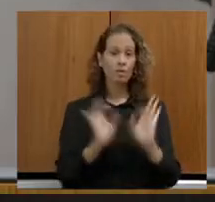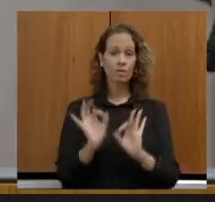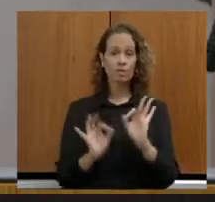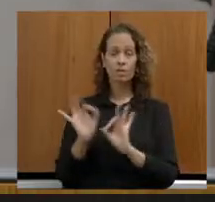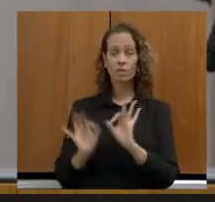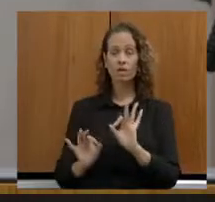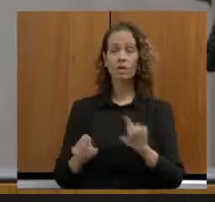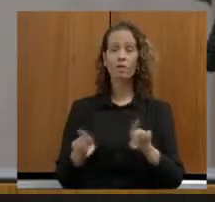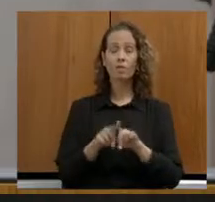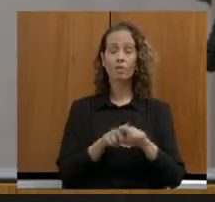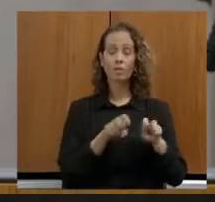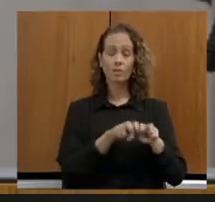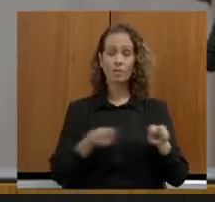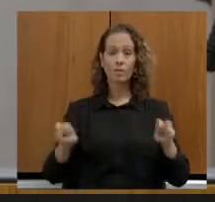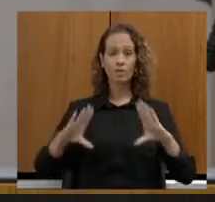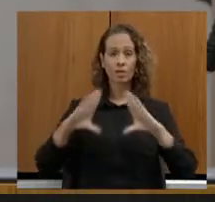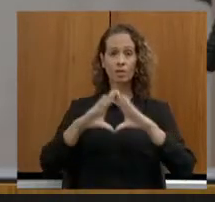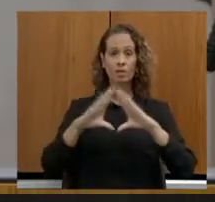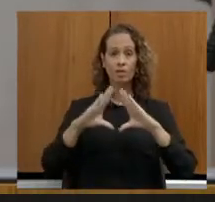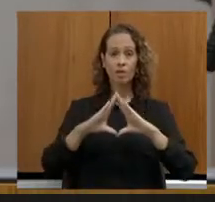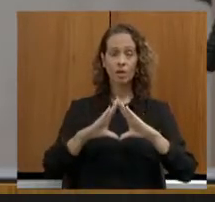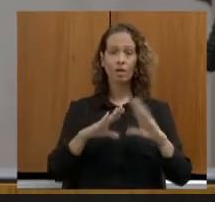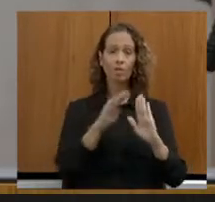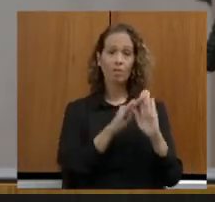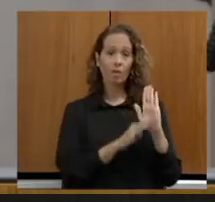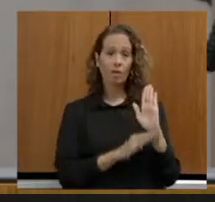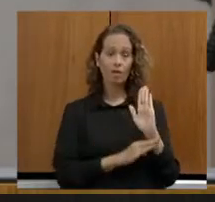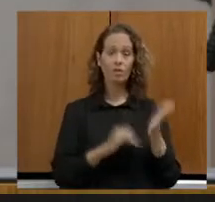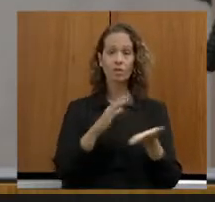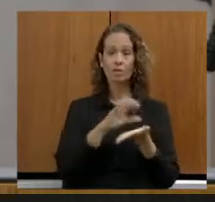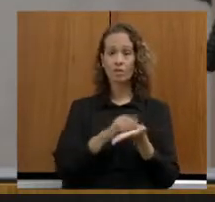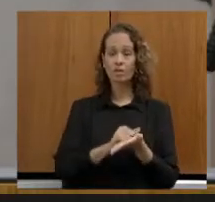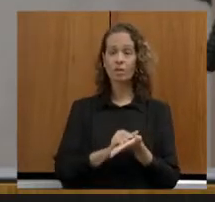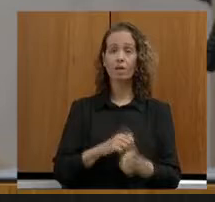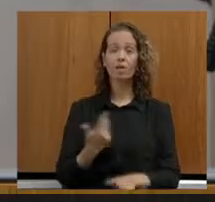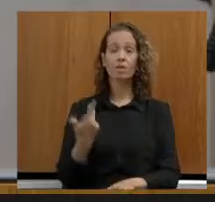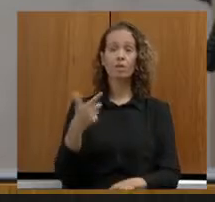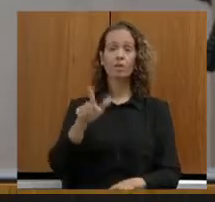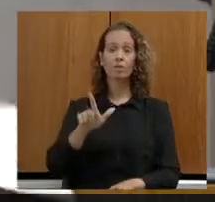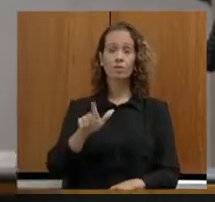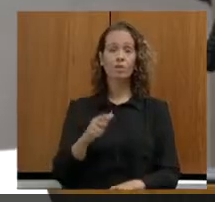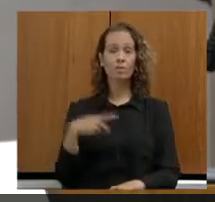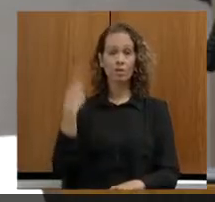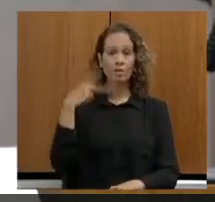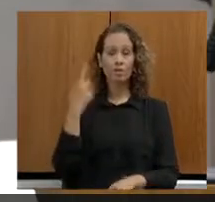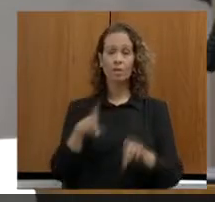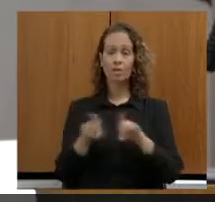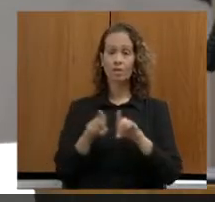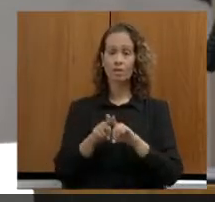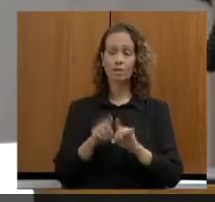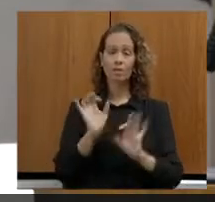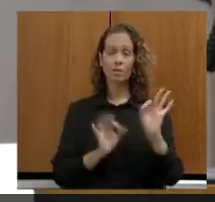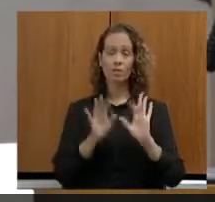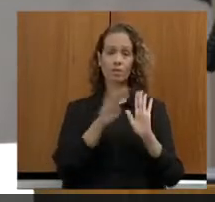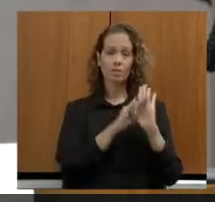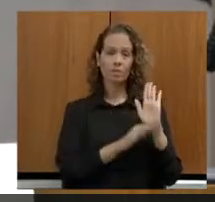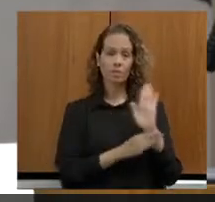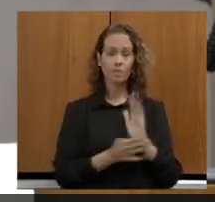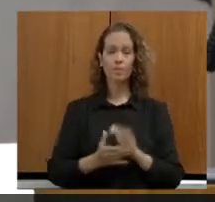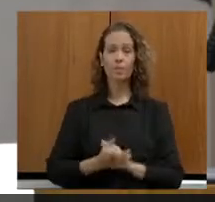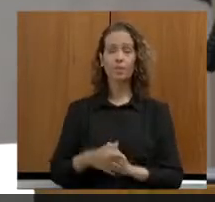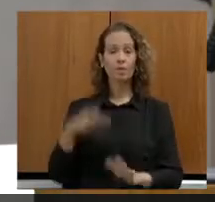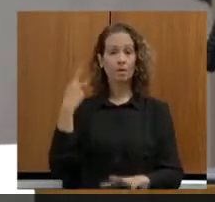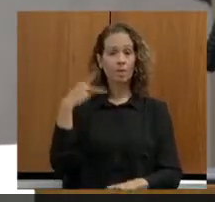membros da mesa da Assembleia por ordem de inscrição demais parlamentares por ordem de inscrição os parlamentares que